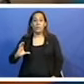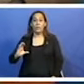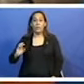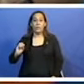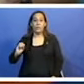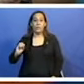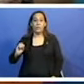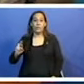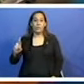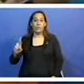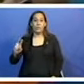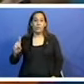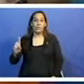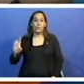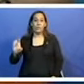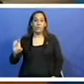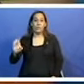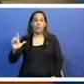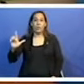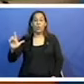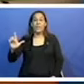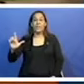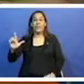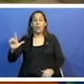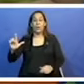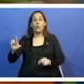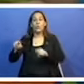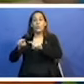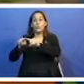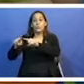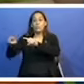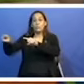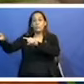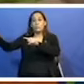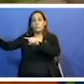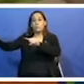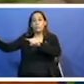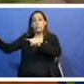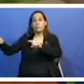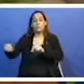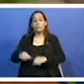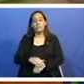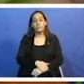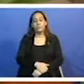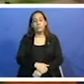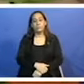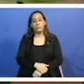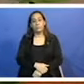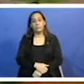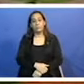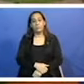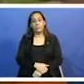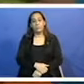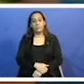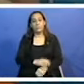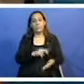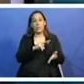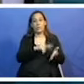que é uma literatura que fica lá expostas em cordas, tipo um varal, certo? Vamos